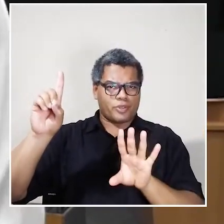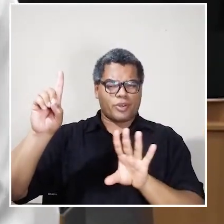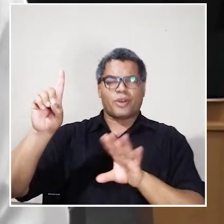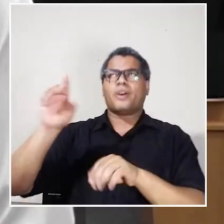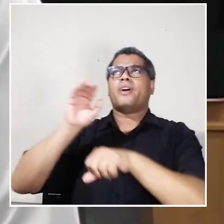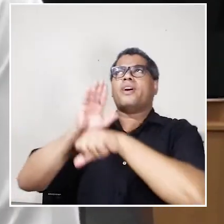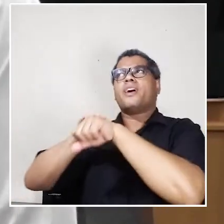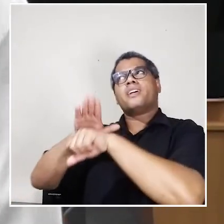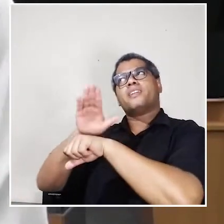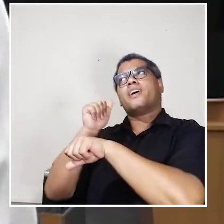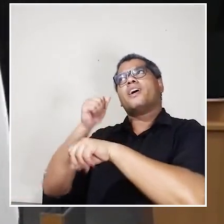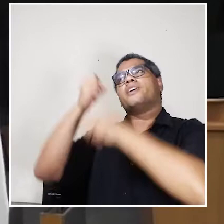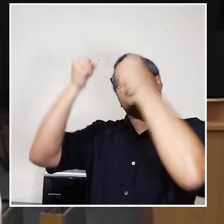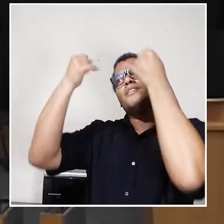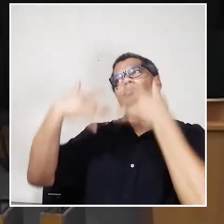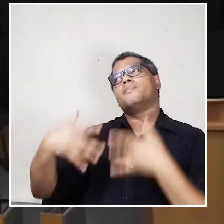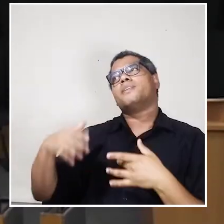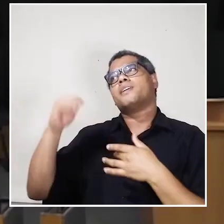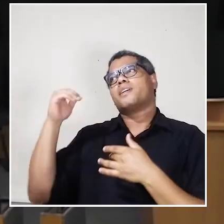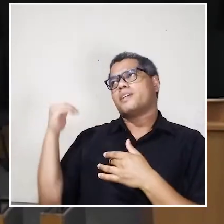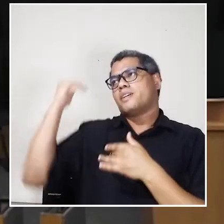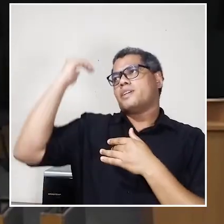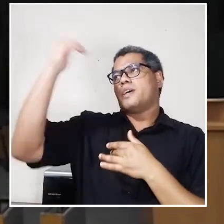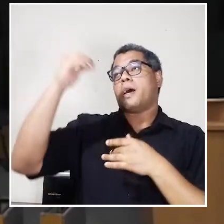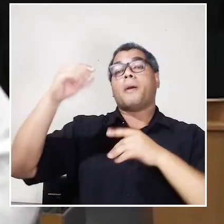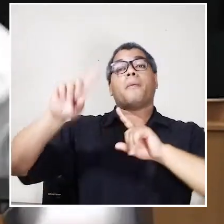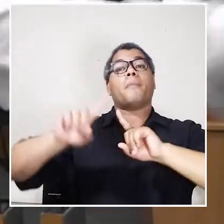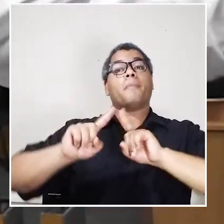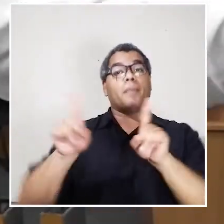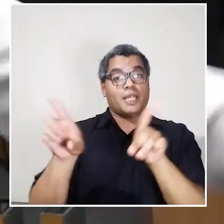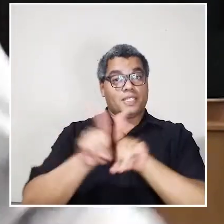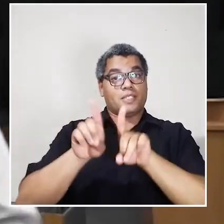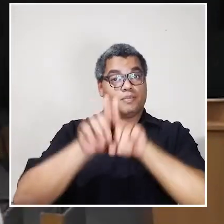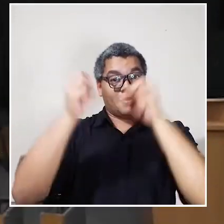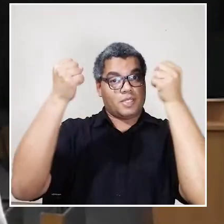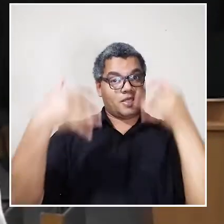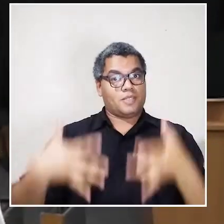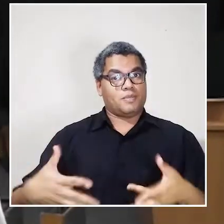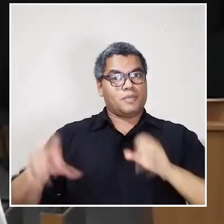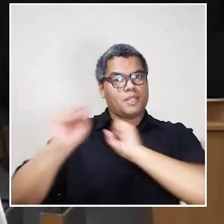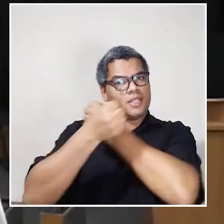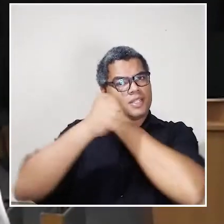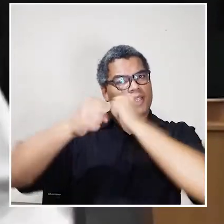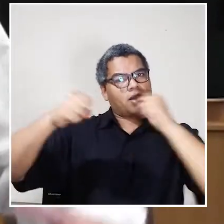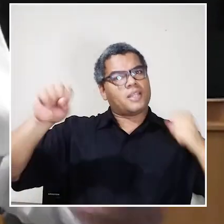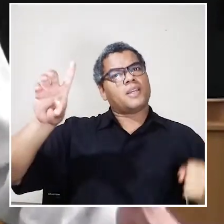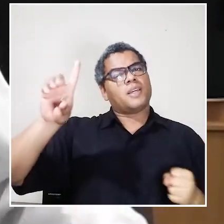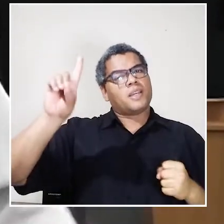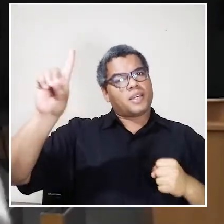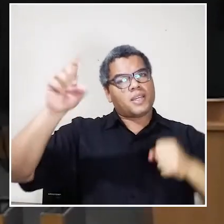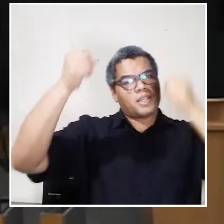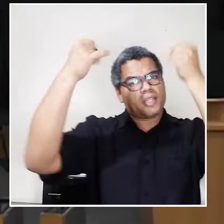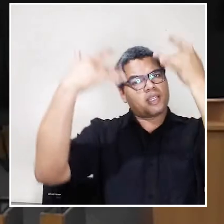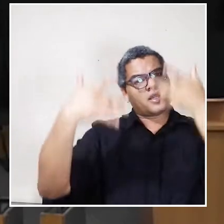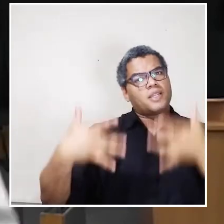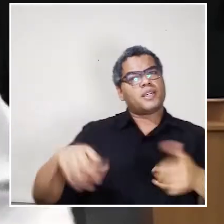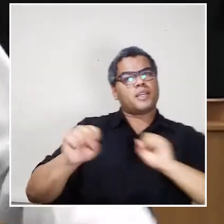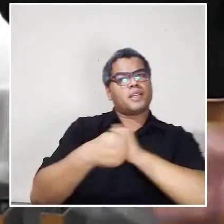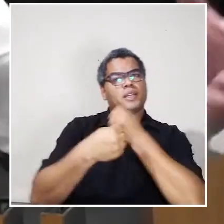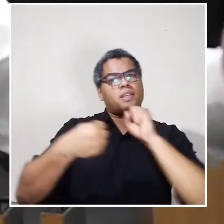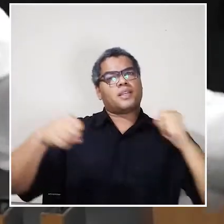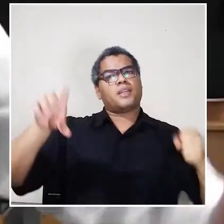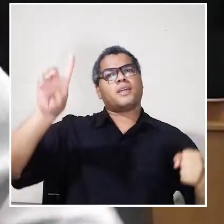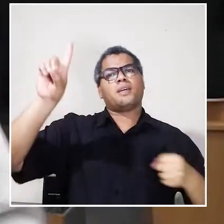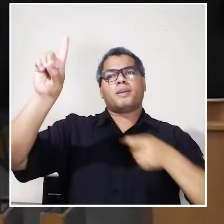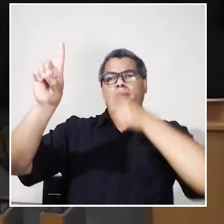esta invocação fala da soberania de Deus, mas fala da grandeza de Deus. E falar da grandeza de Deus é falar do